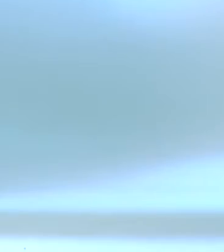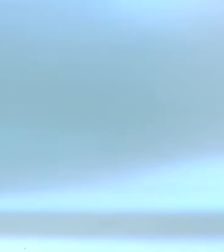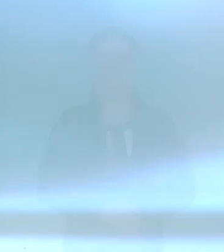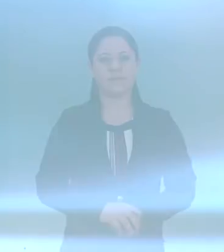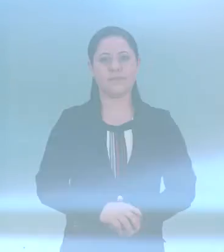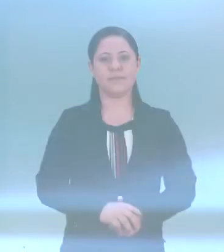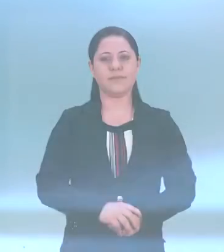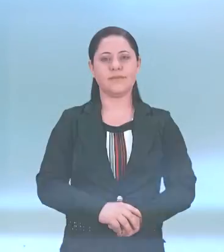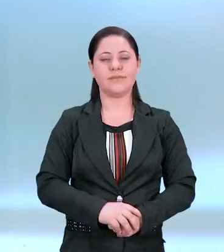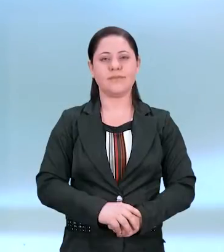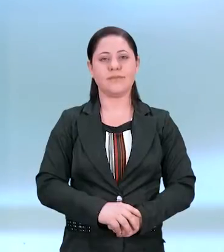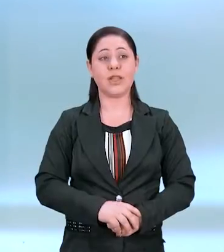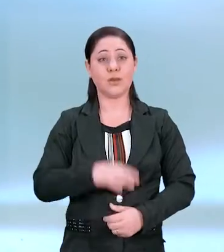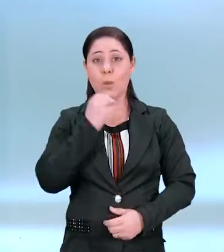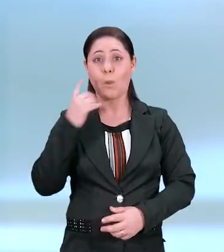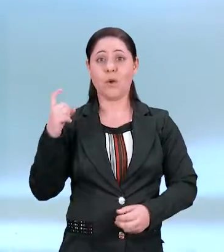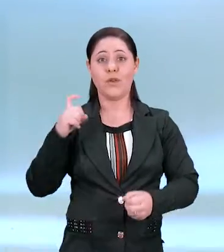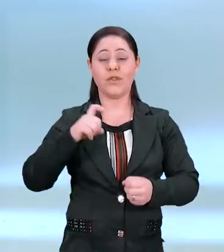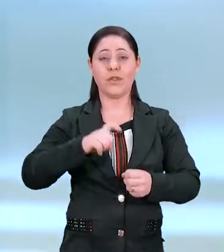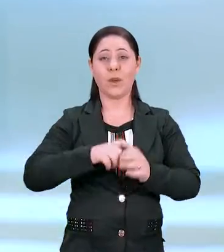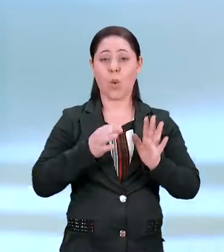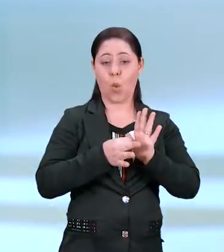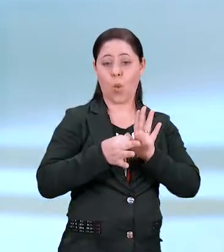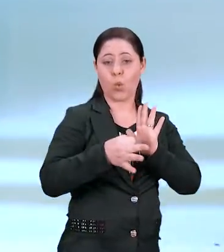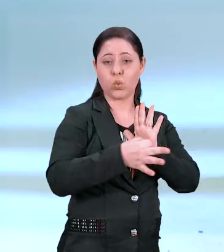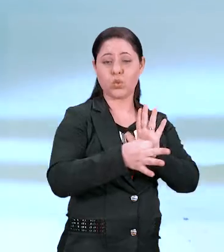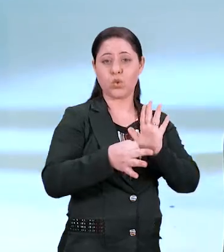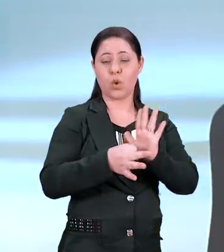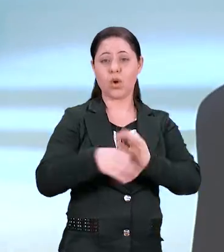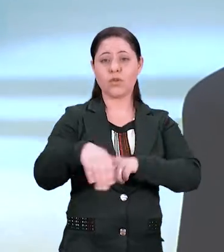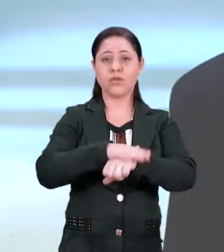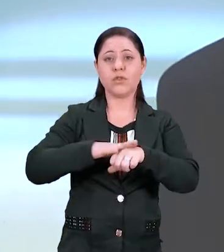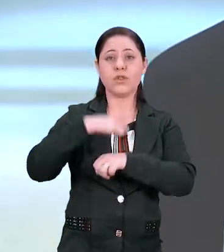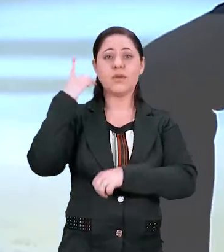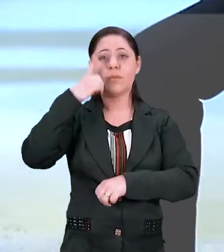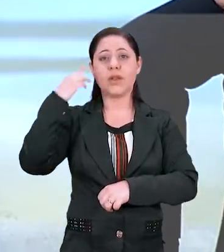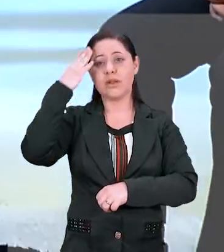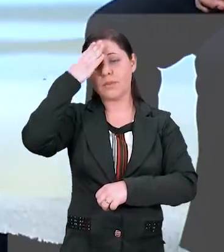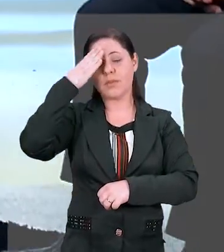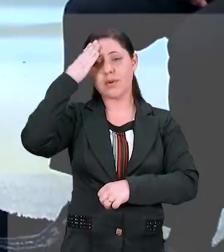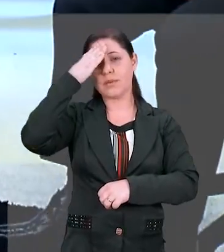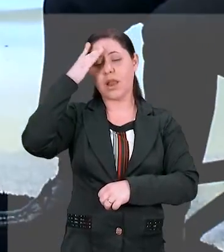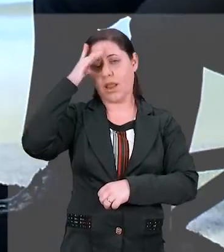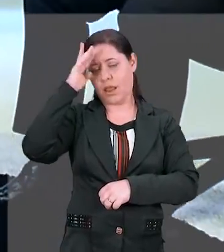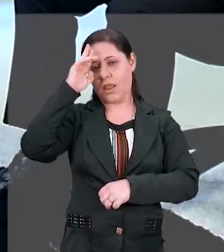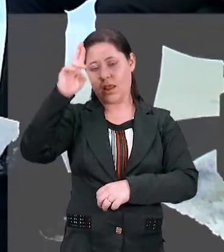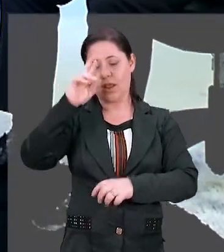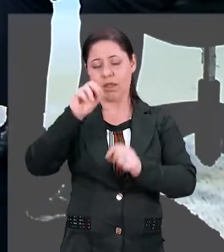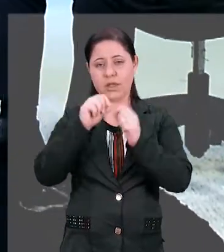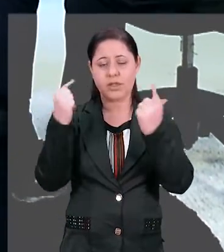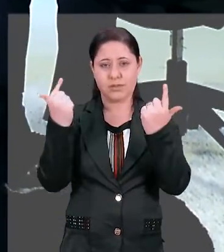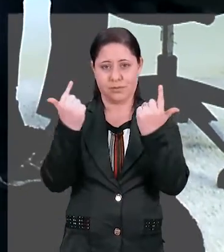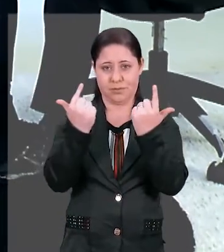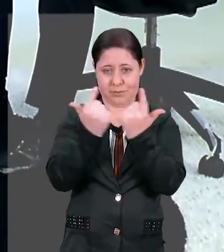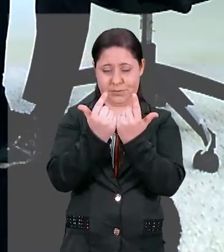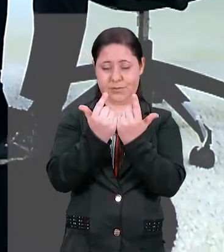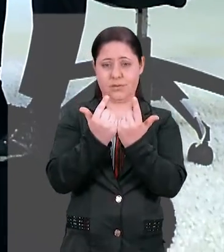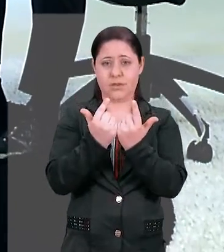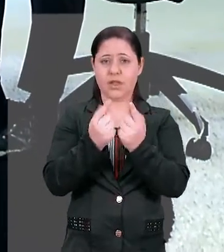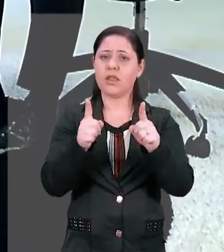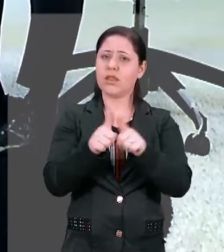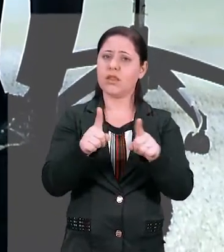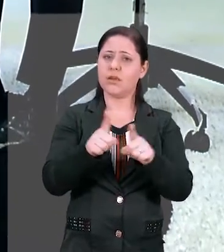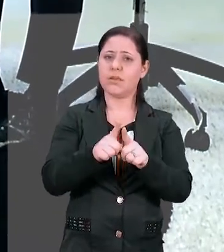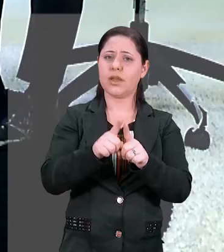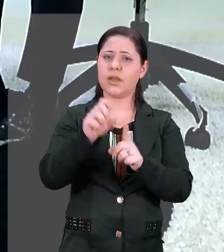Muito bem, estamos de volta com considerações, conversando hoje com o deputado Barbosinha, líder do governo na Assembleia Legislativa, e com o doutor Antônio Carlos